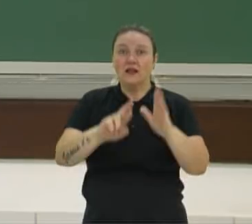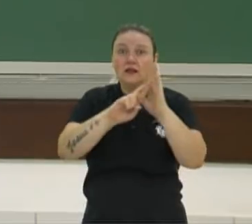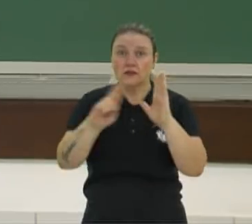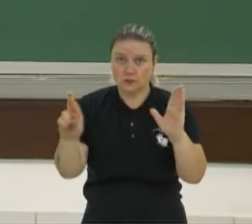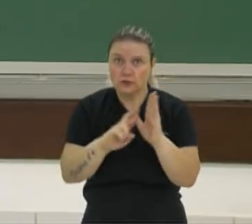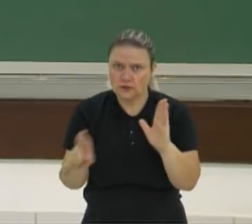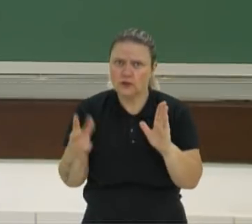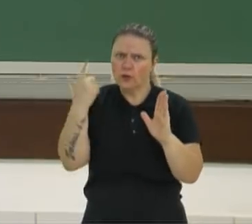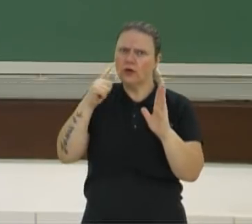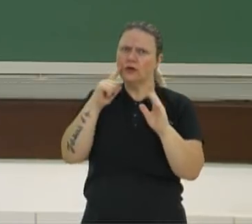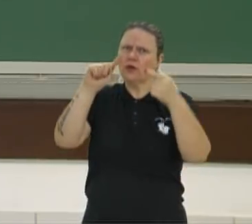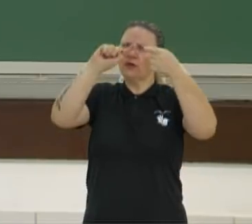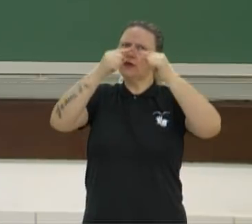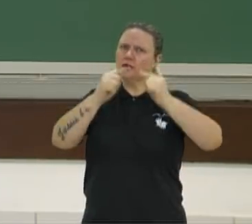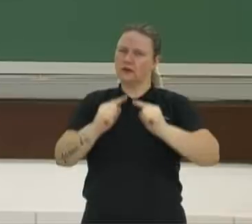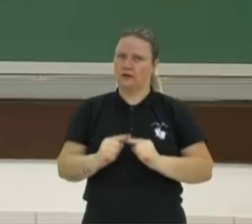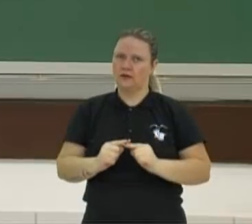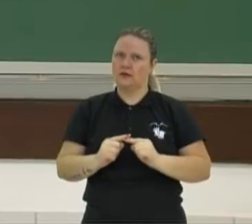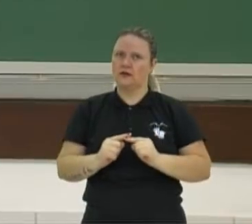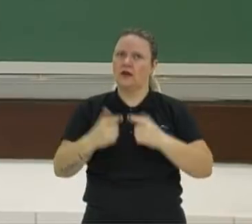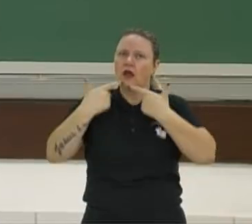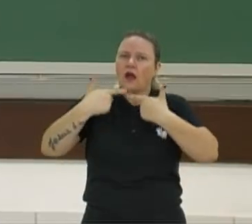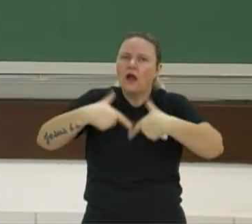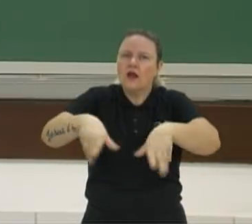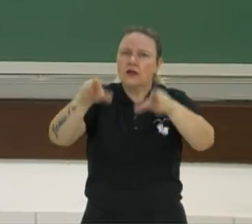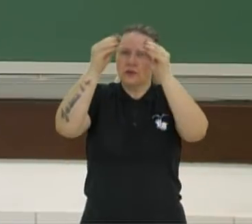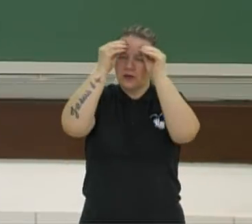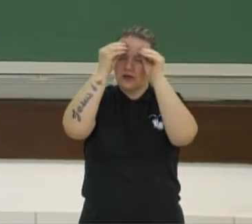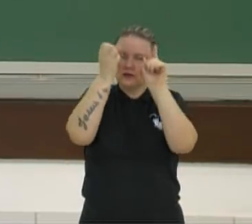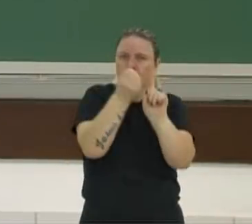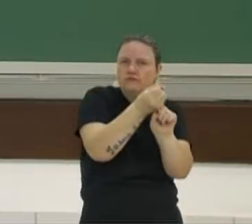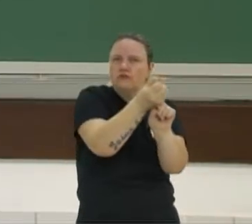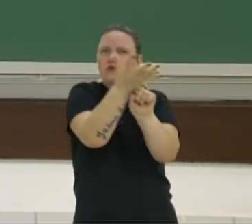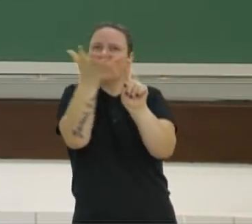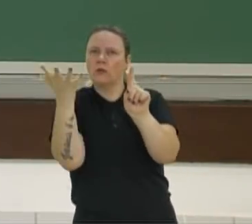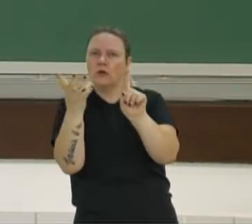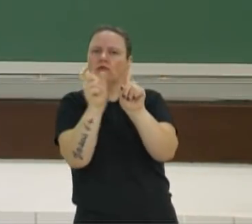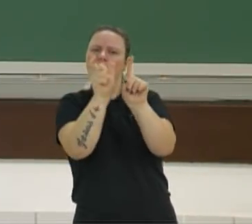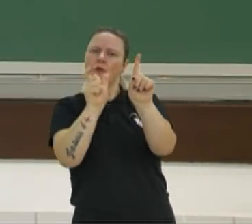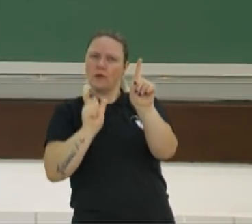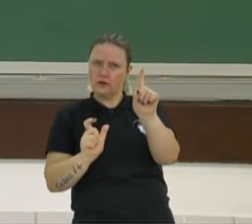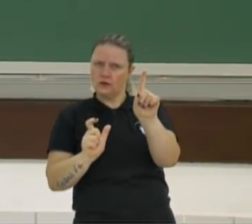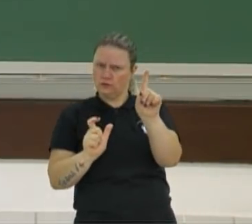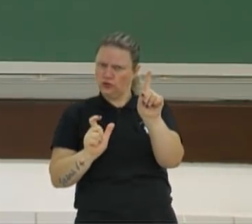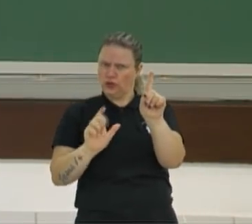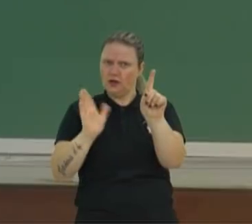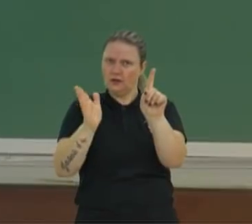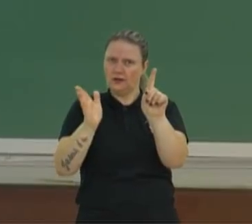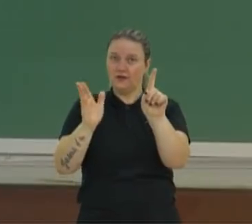Respondeu, conseguiu relacionar a questão da linguagem verbal e não verbal com a informação? Confira.